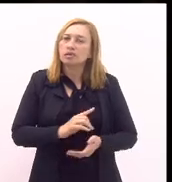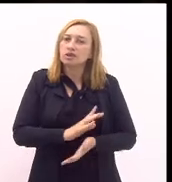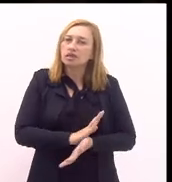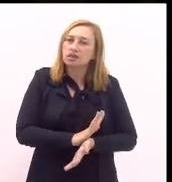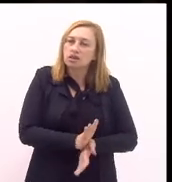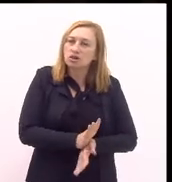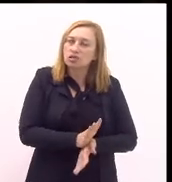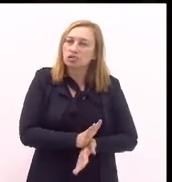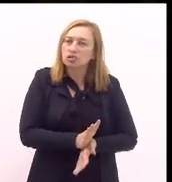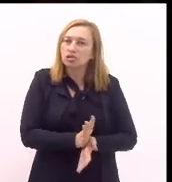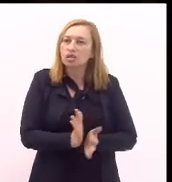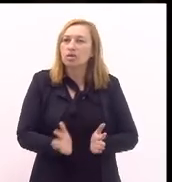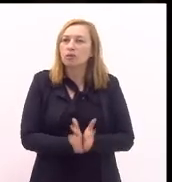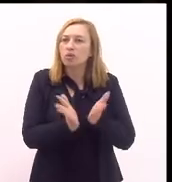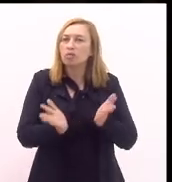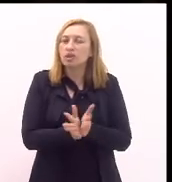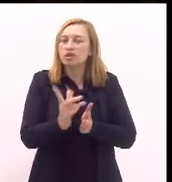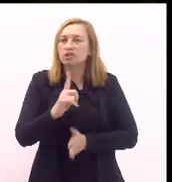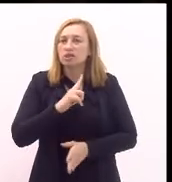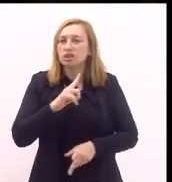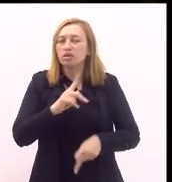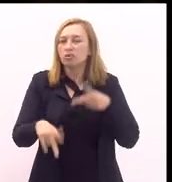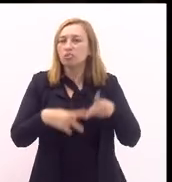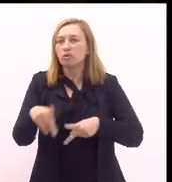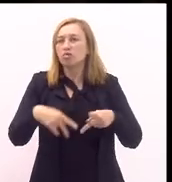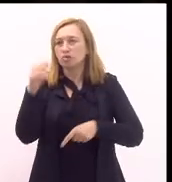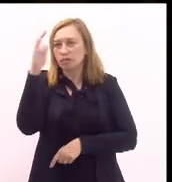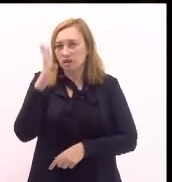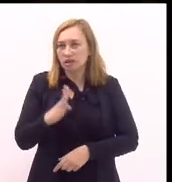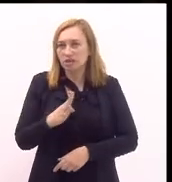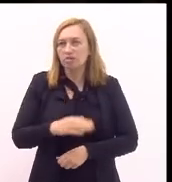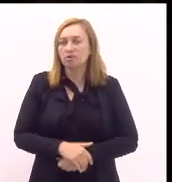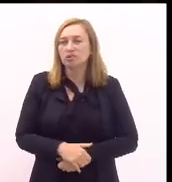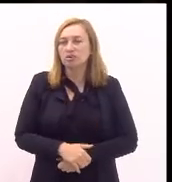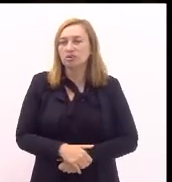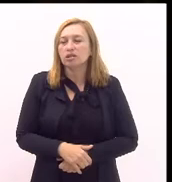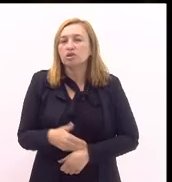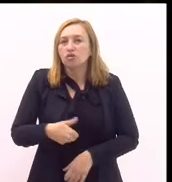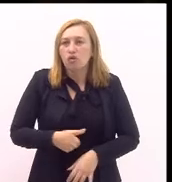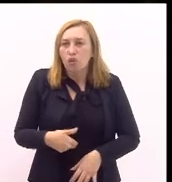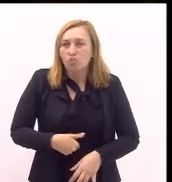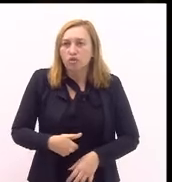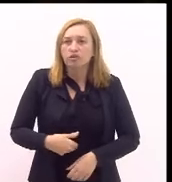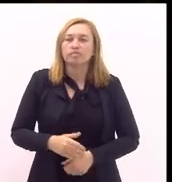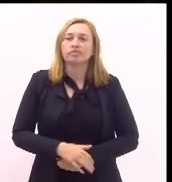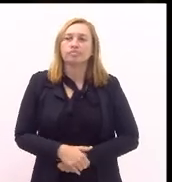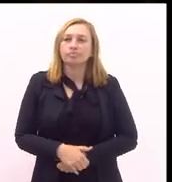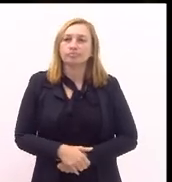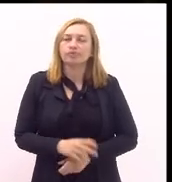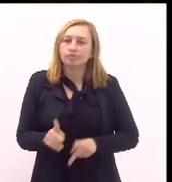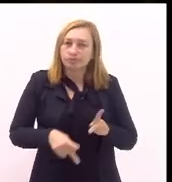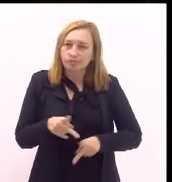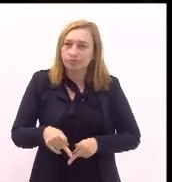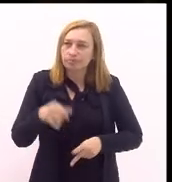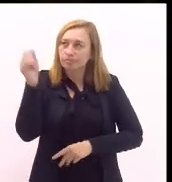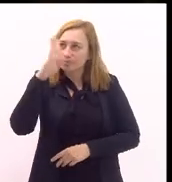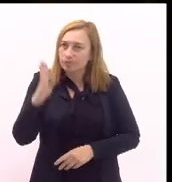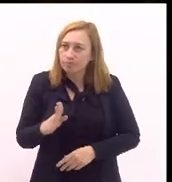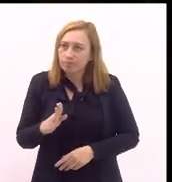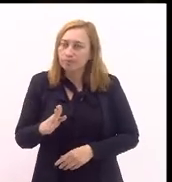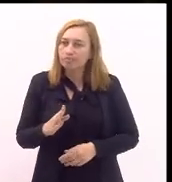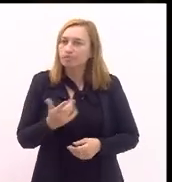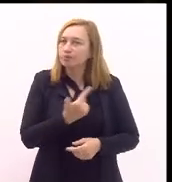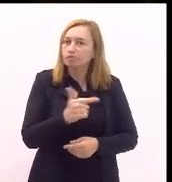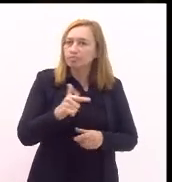derrotar a miséria em que se encontra o povo brasileiro o povo brasileiro está com fome o povo brasileiro está